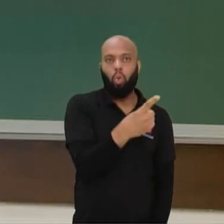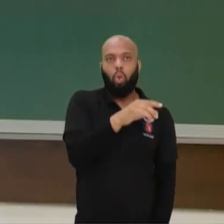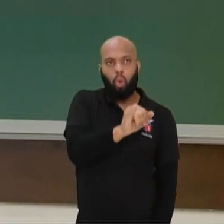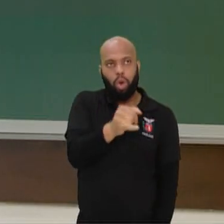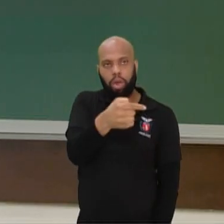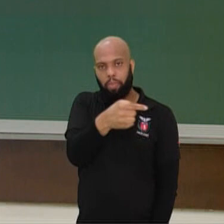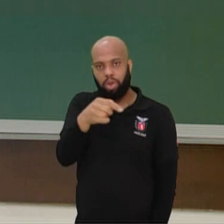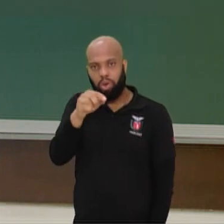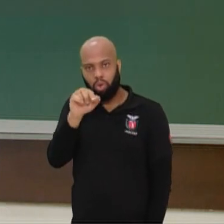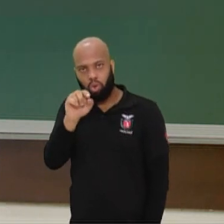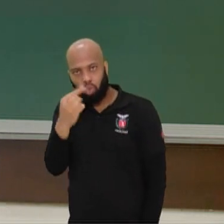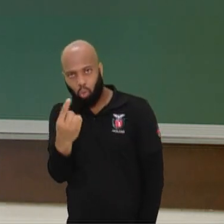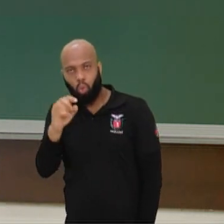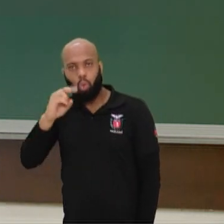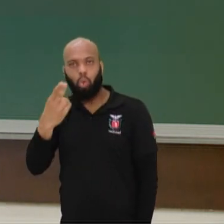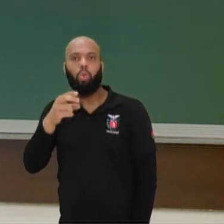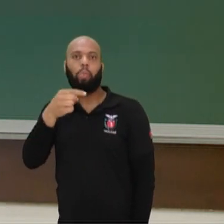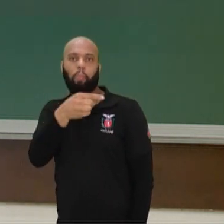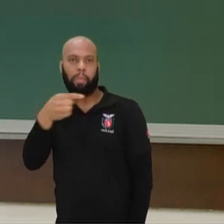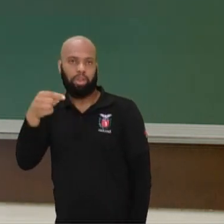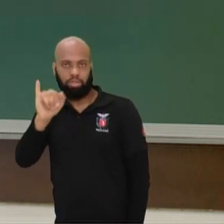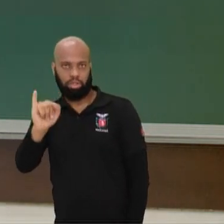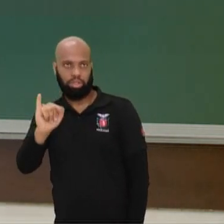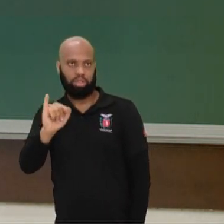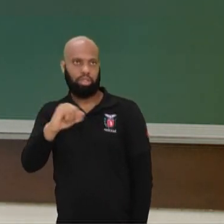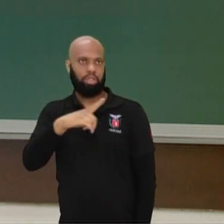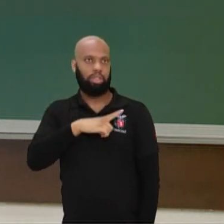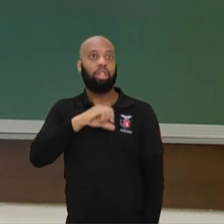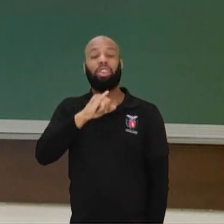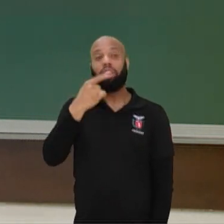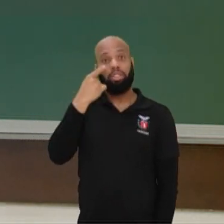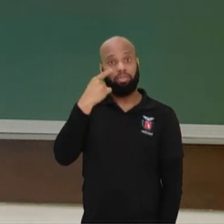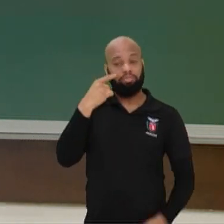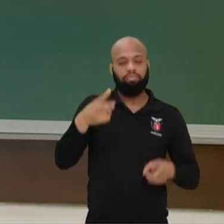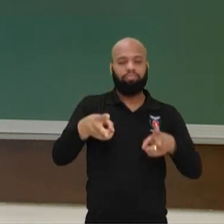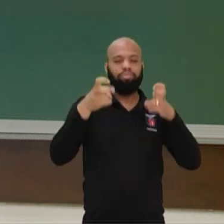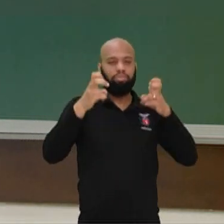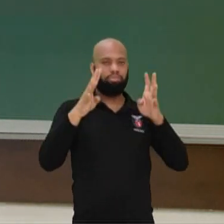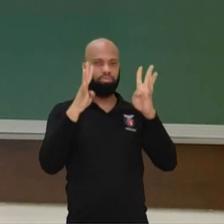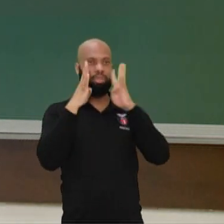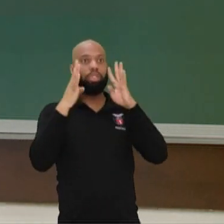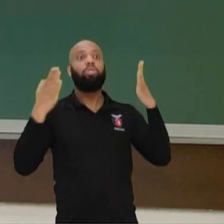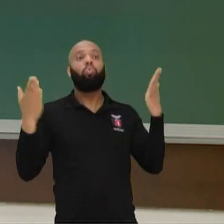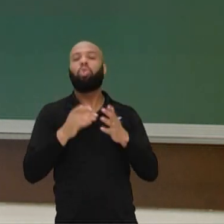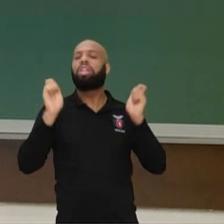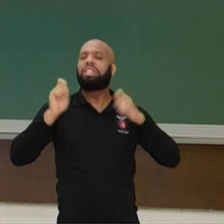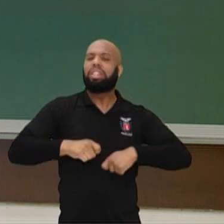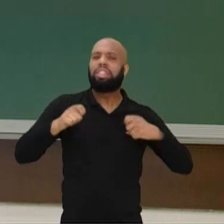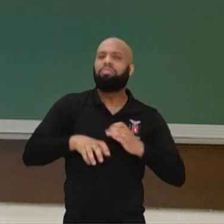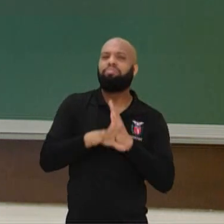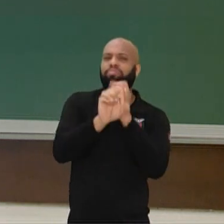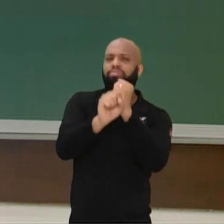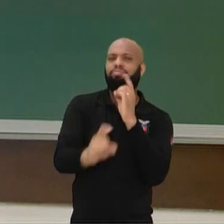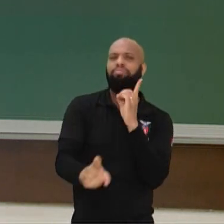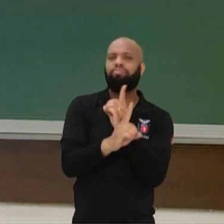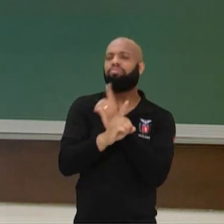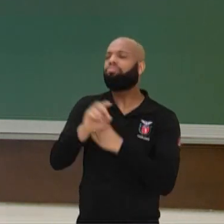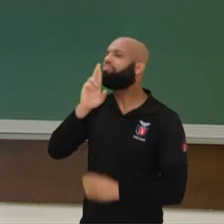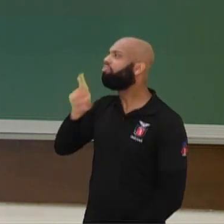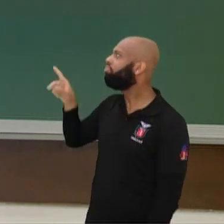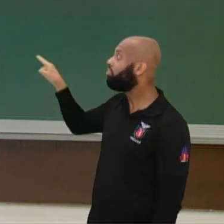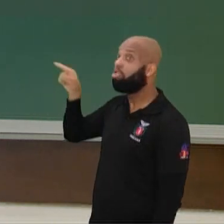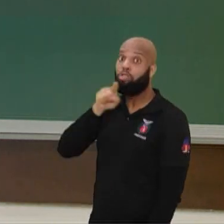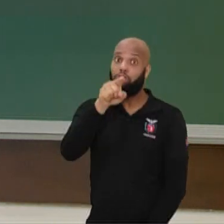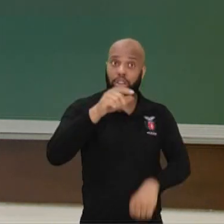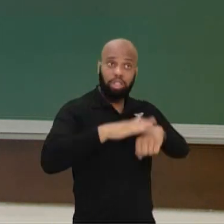ou menos i. Então, se vocês ouviram bem, prestaram bastante atenção, agora vocês vão calcular e determinar qual que é o valor